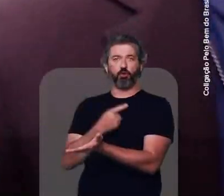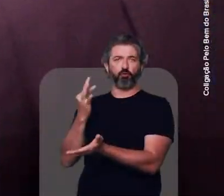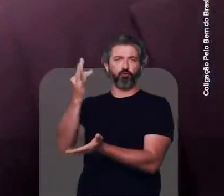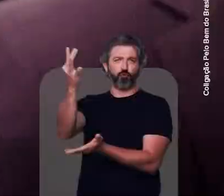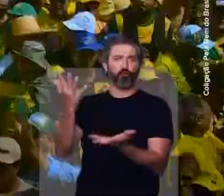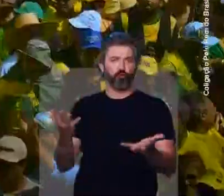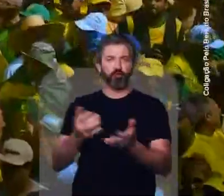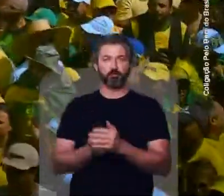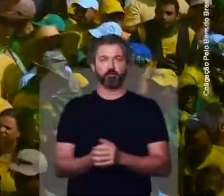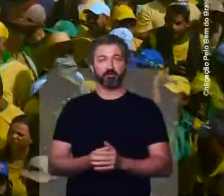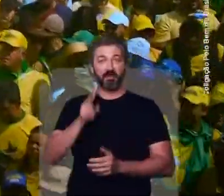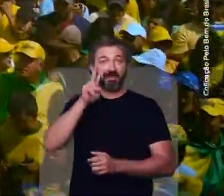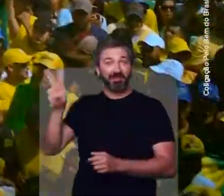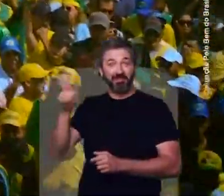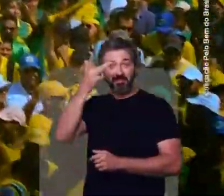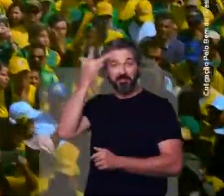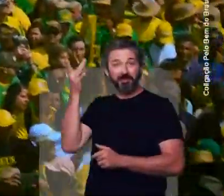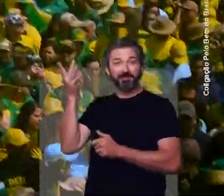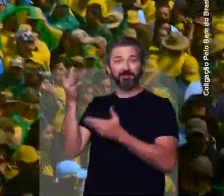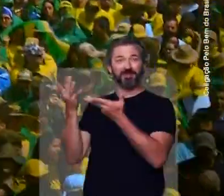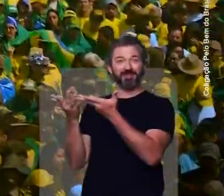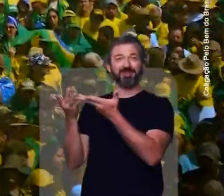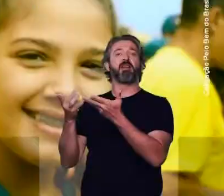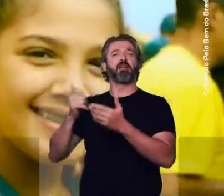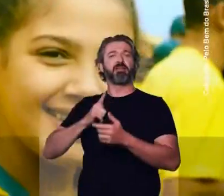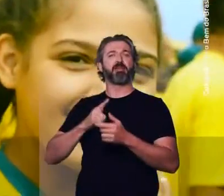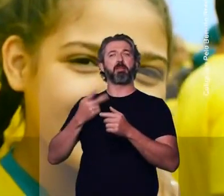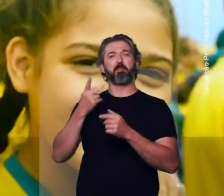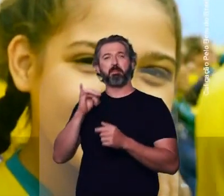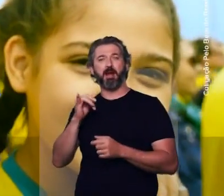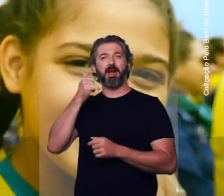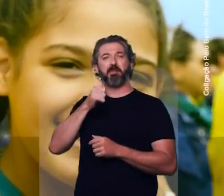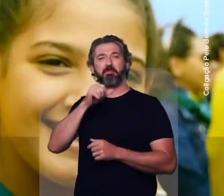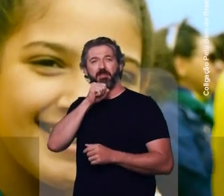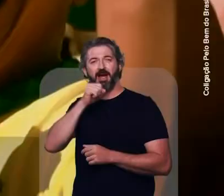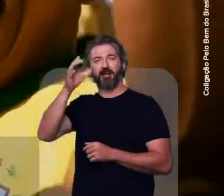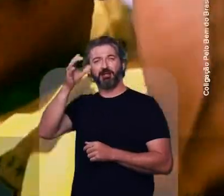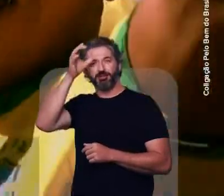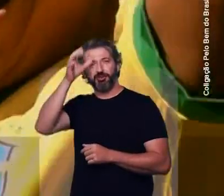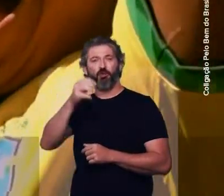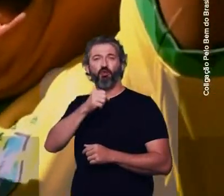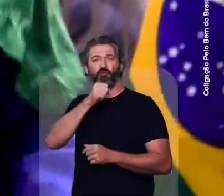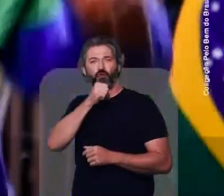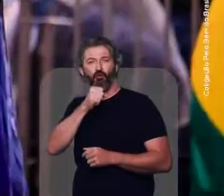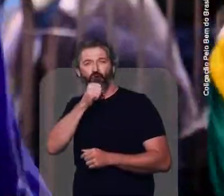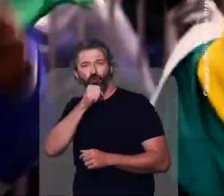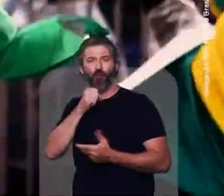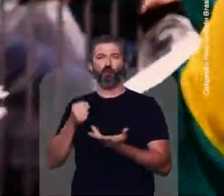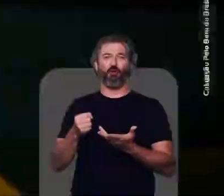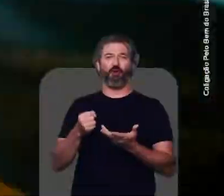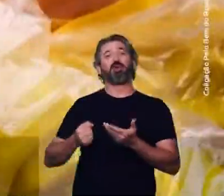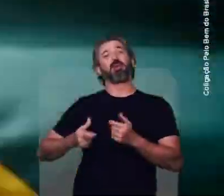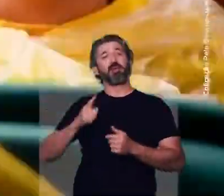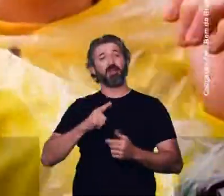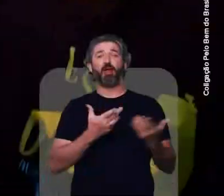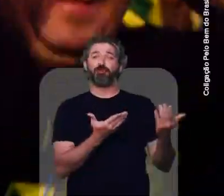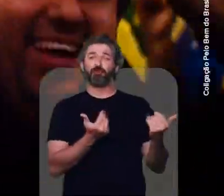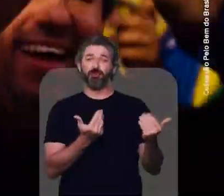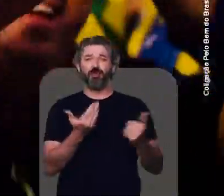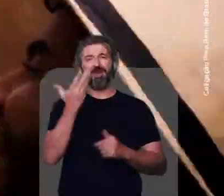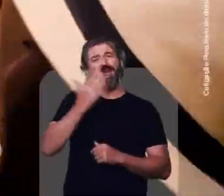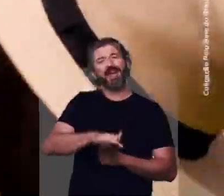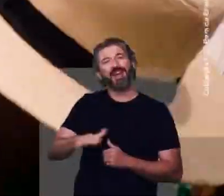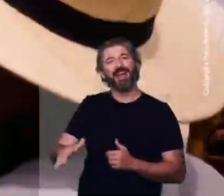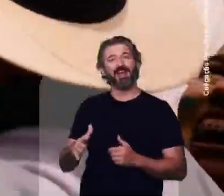nosso futuro, né? Tá vendo essa galera toda aí? Tem pai, tem mãe, tem tio, avô, avó,